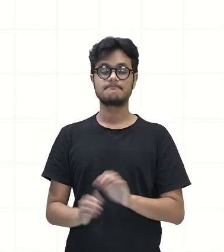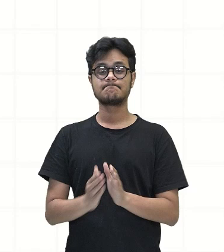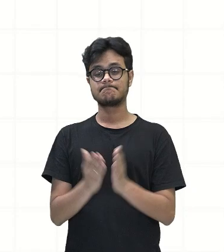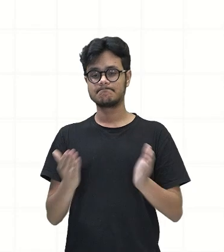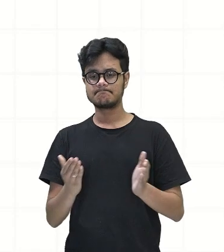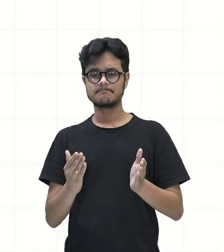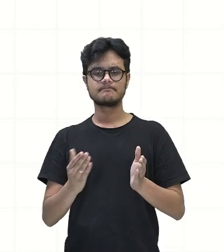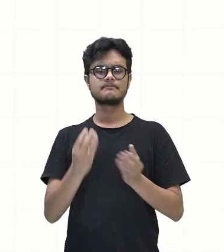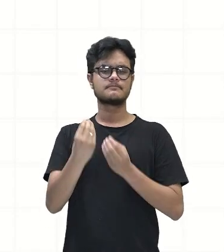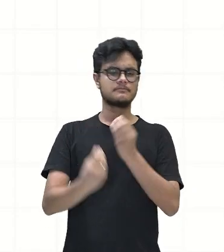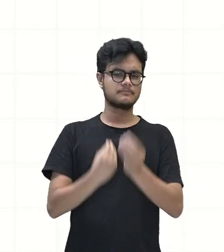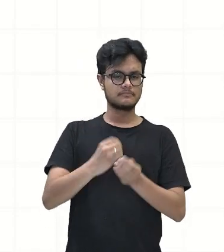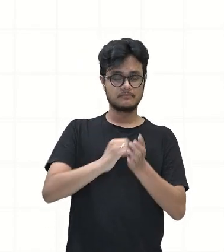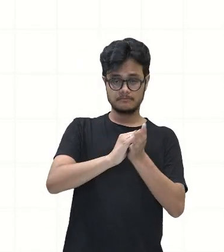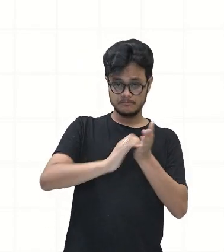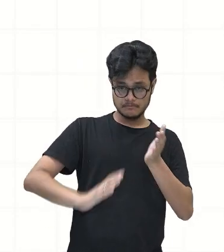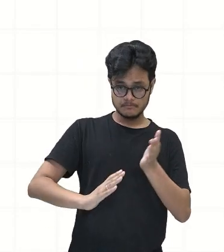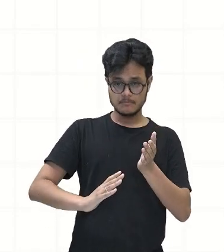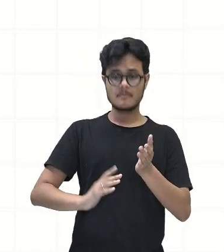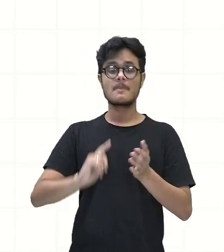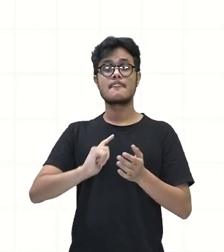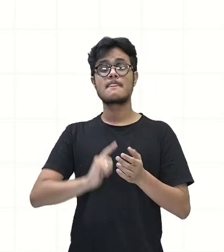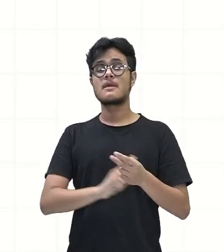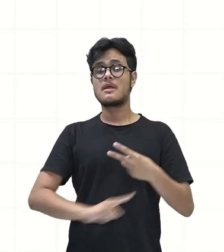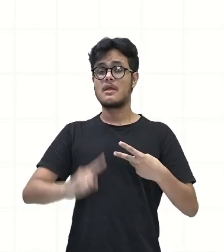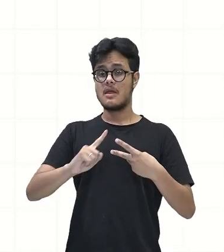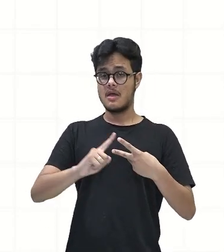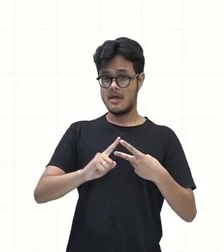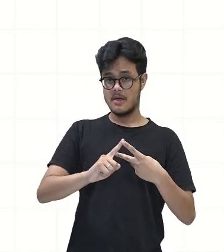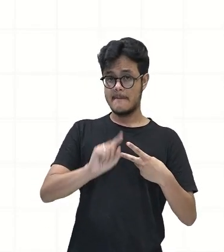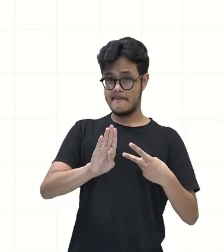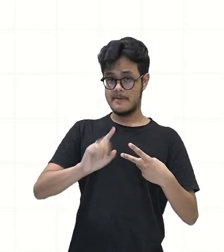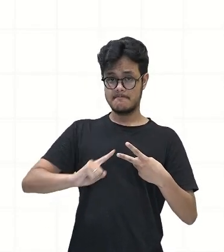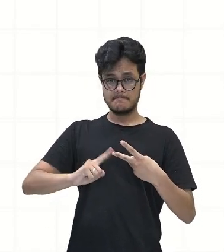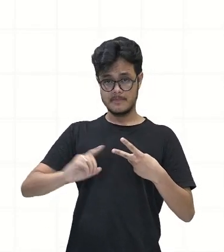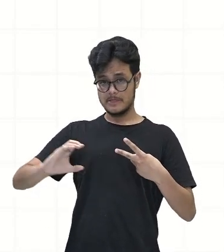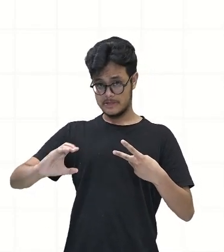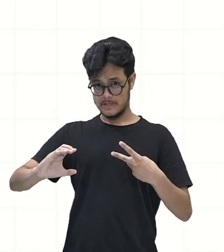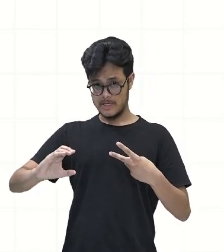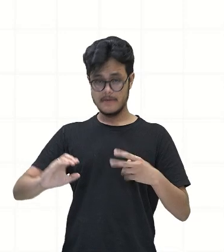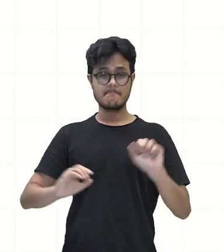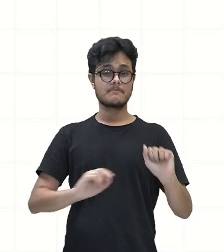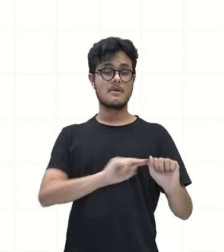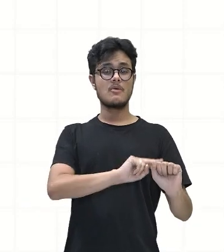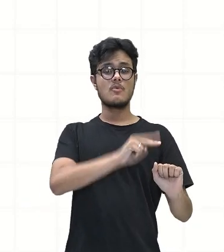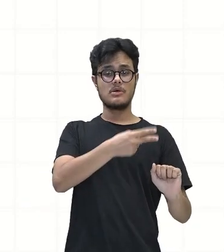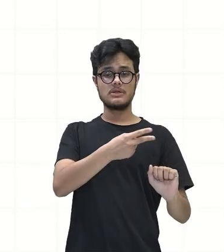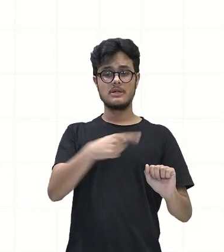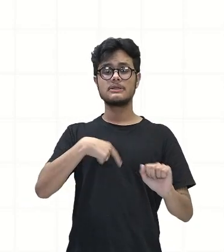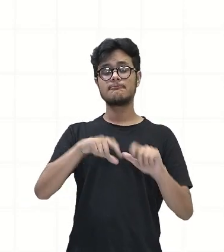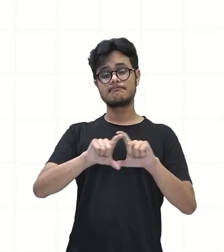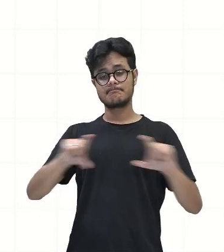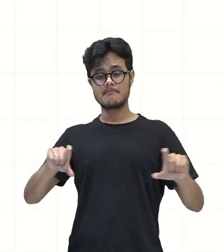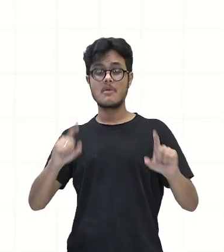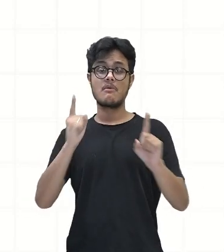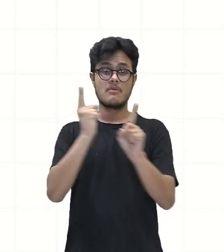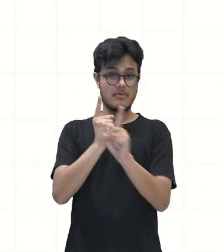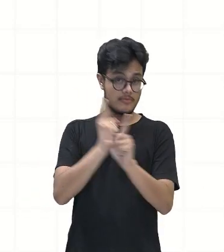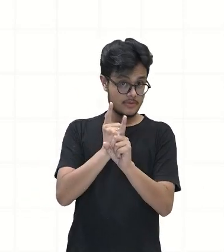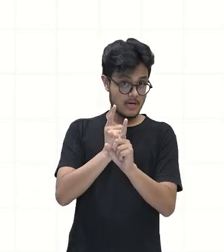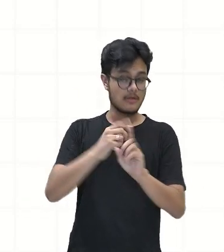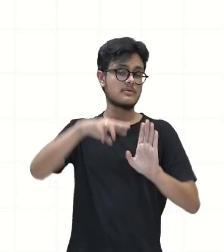aí lado ao quadrado mais lado ao quadrado é igual a diagonal ao quadrado, eu vou chegar numa formulazinha que,